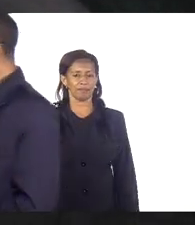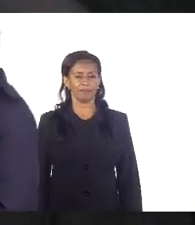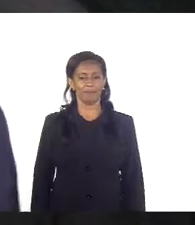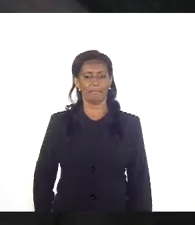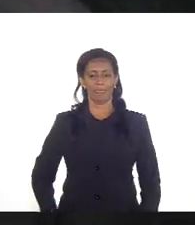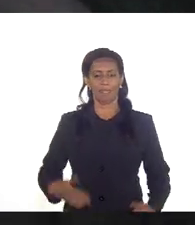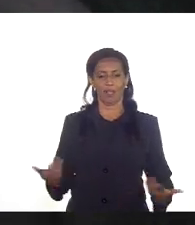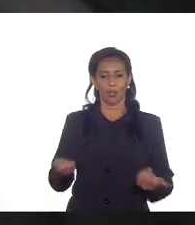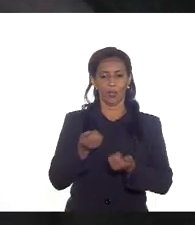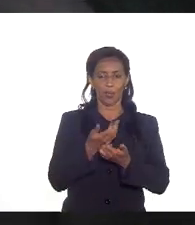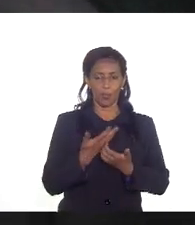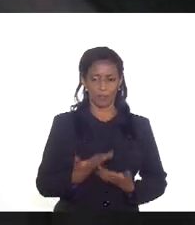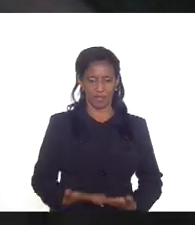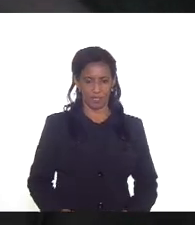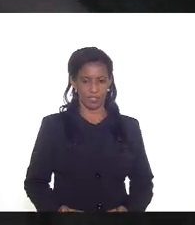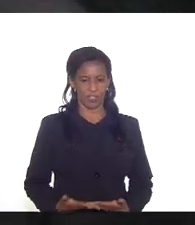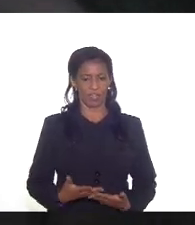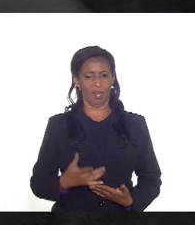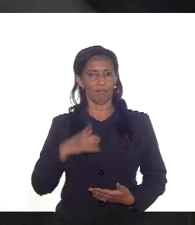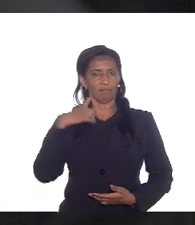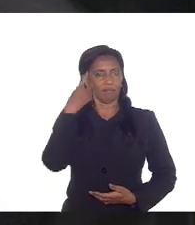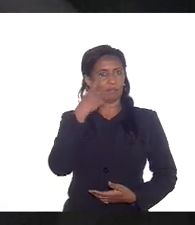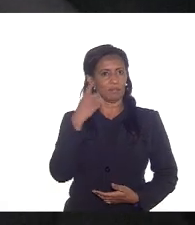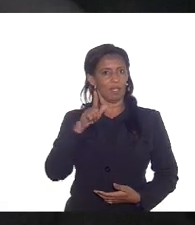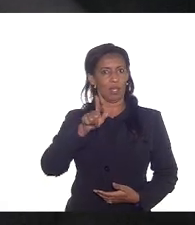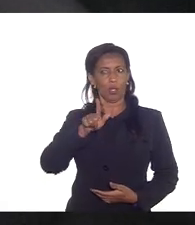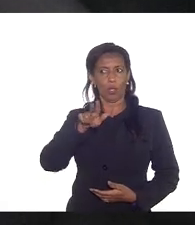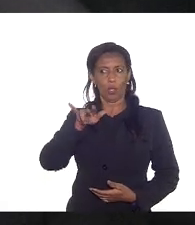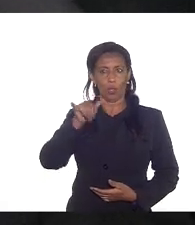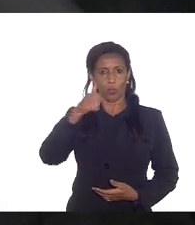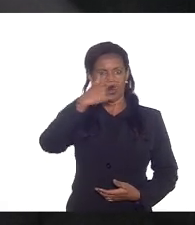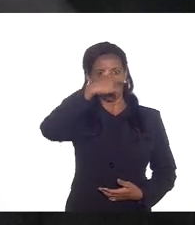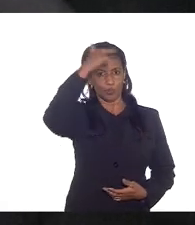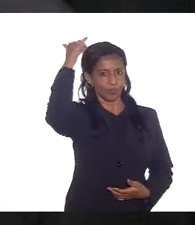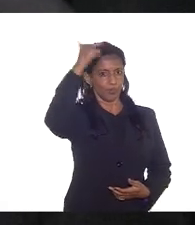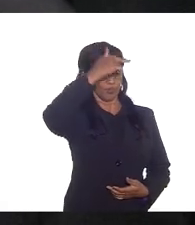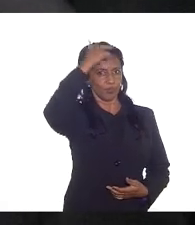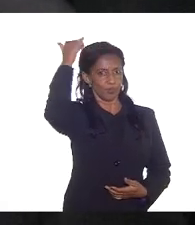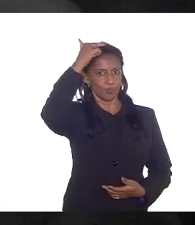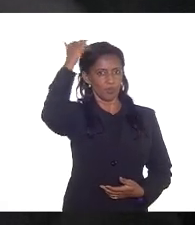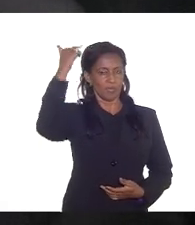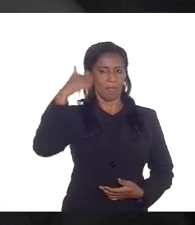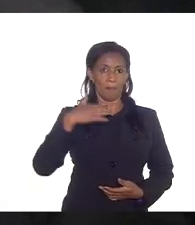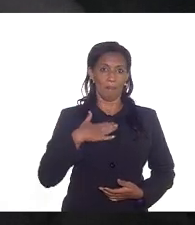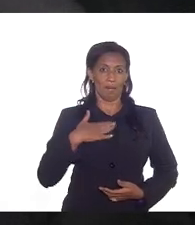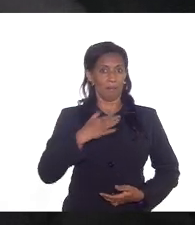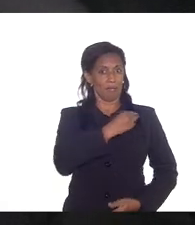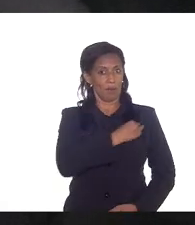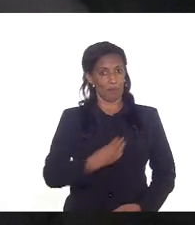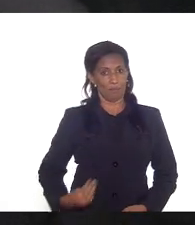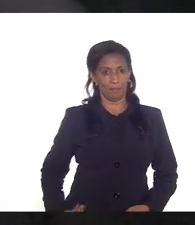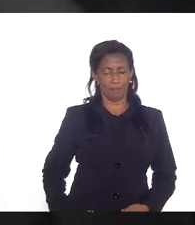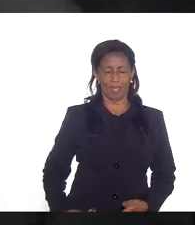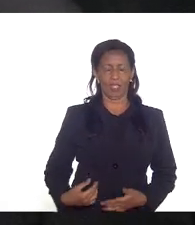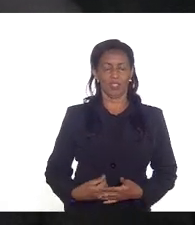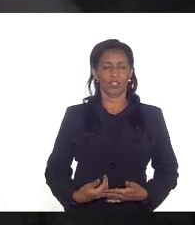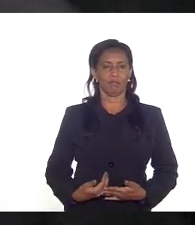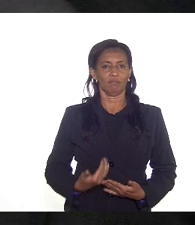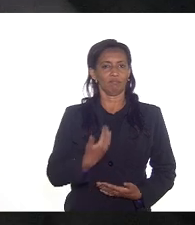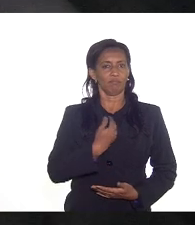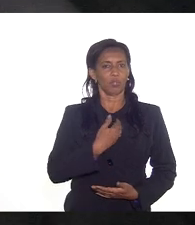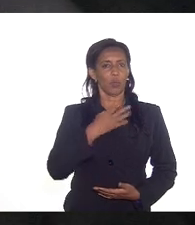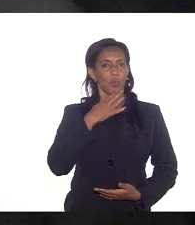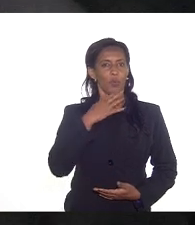Paulo fala sobre isso depois para os Paulo é o mestre para mim e um amigo pessoal que eu contraí aqui no Parlamento